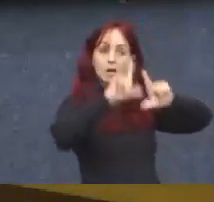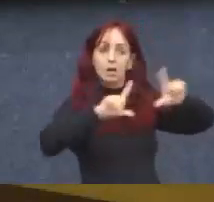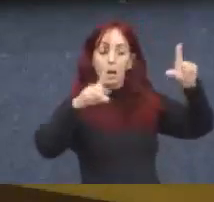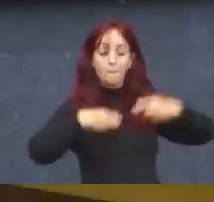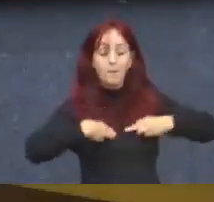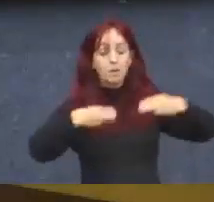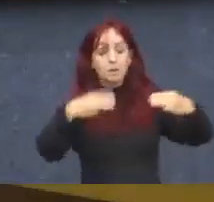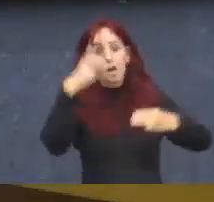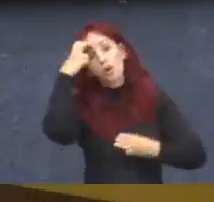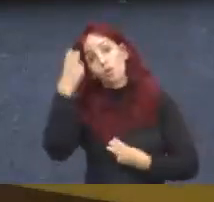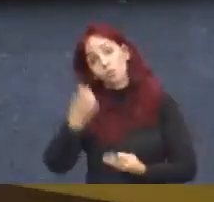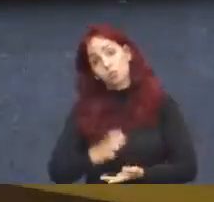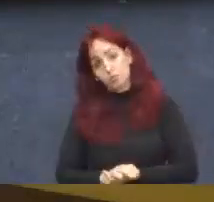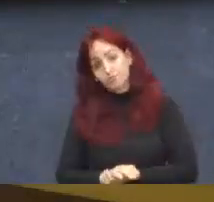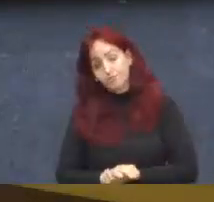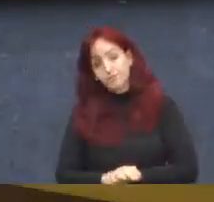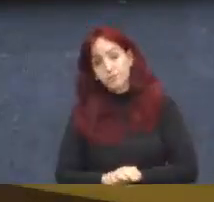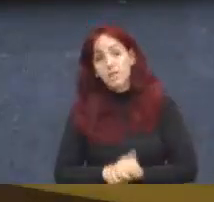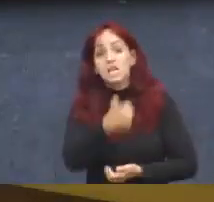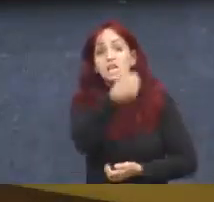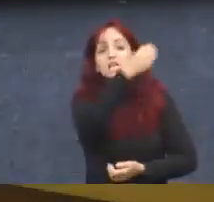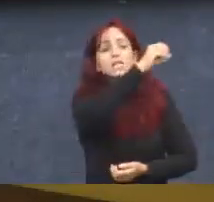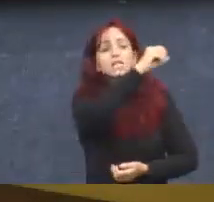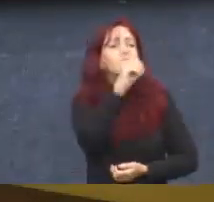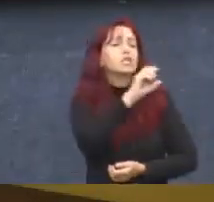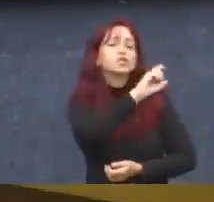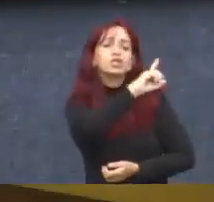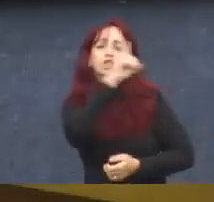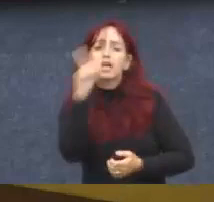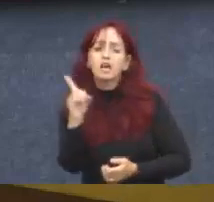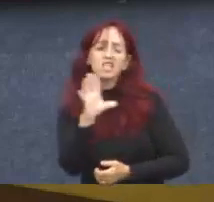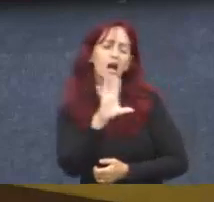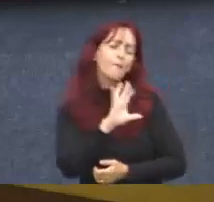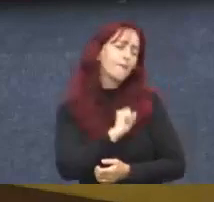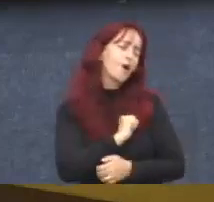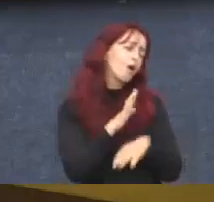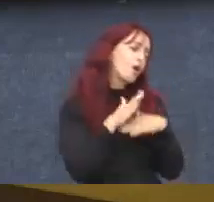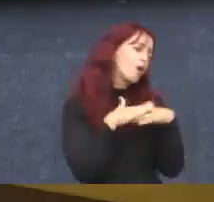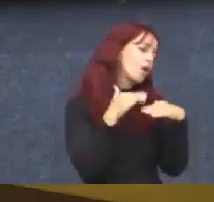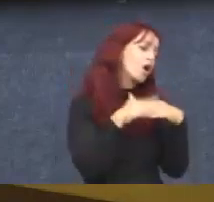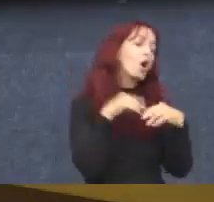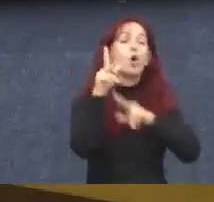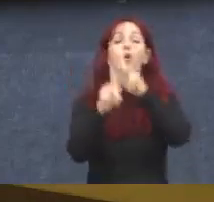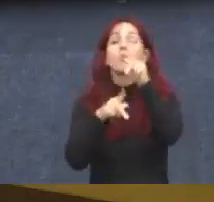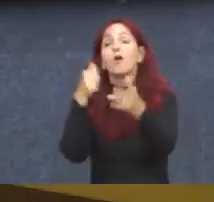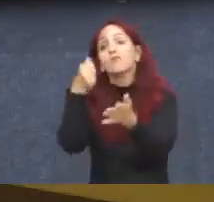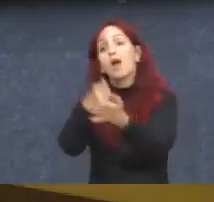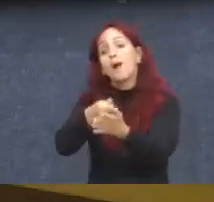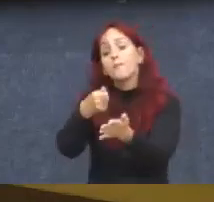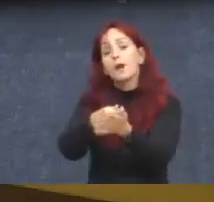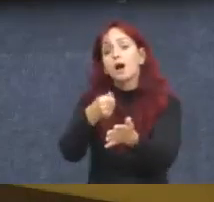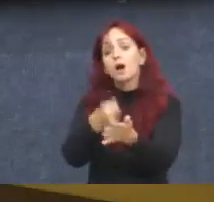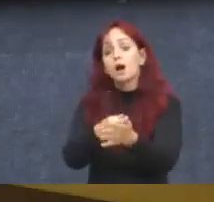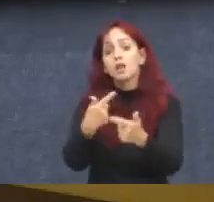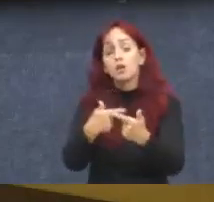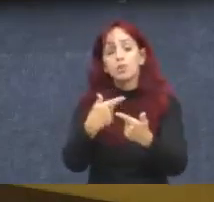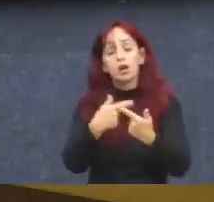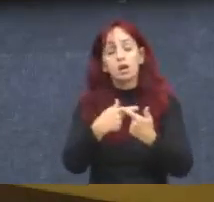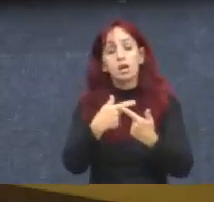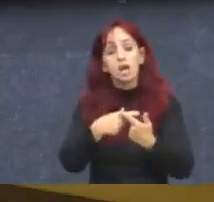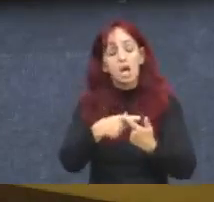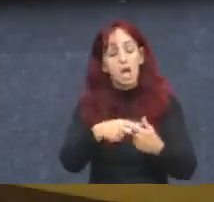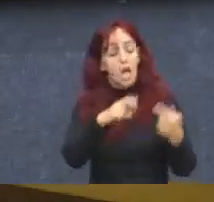São 100 dias de amor. 100 dias onde a população está pagando pela irresponsabilidade